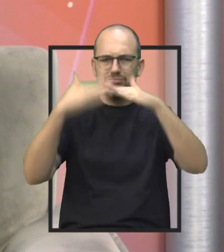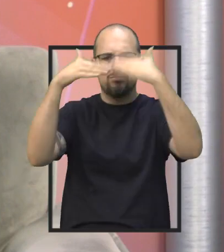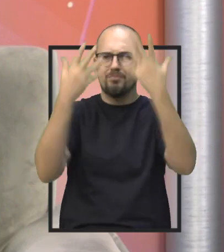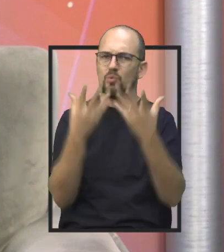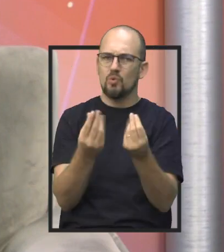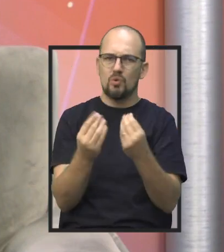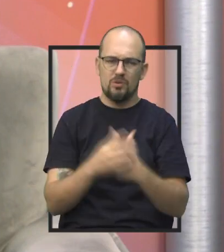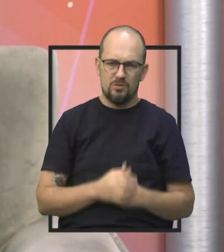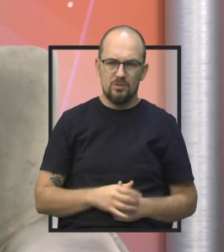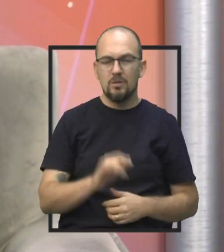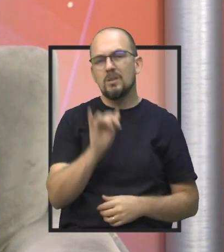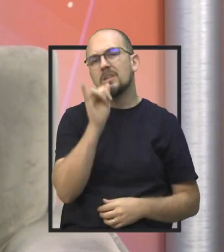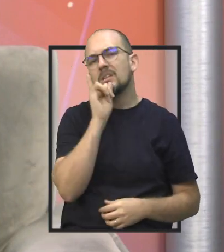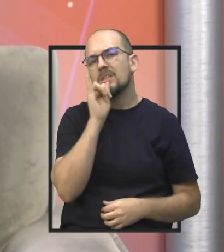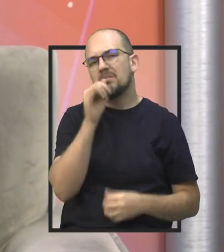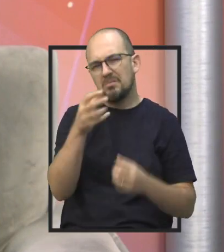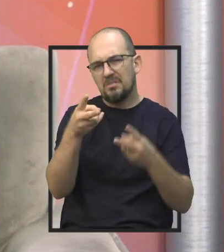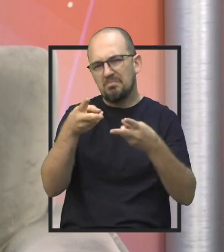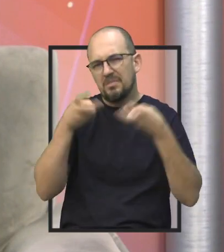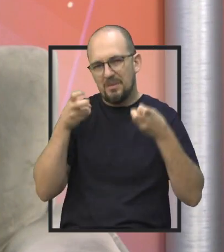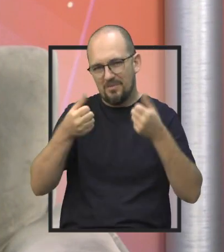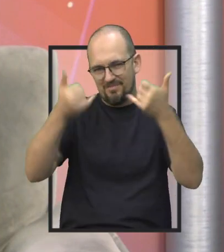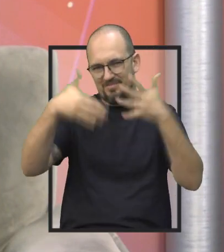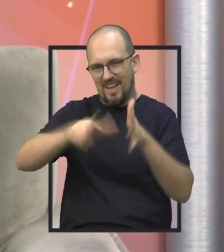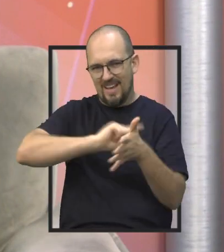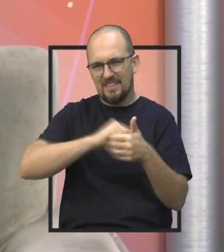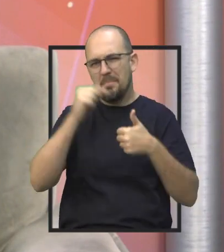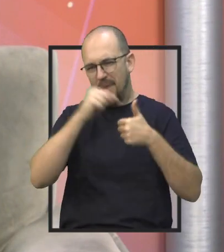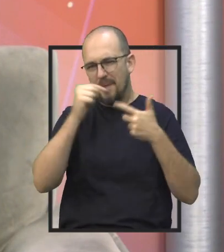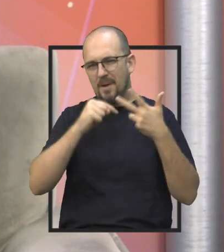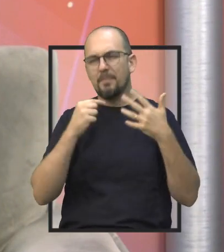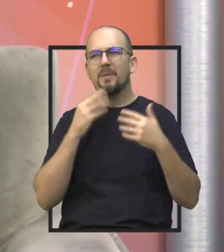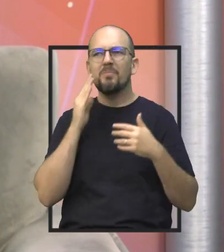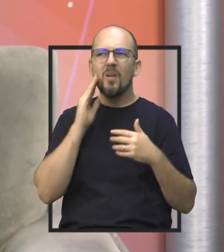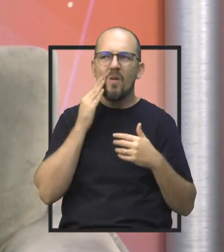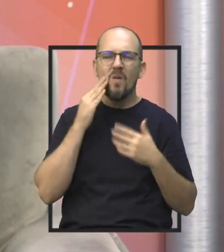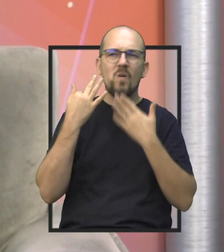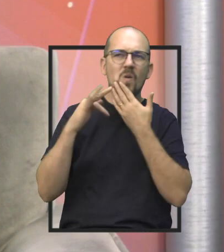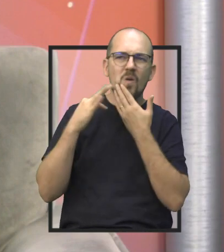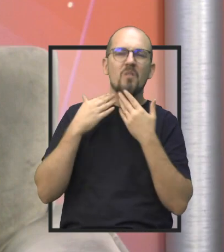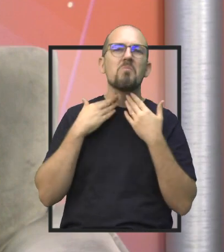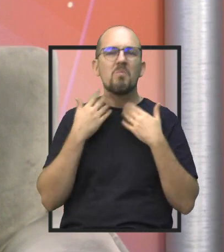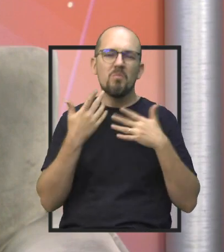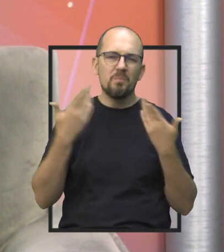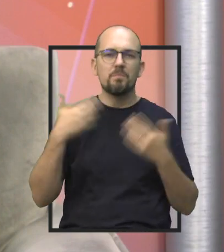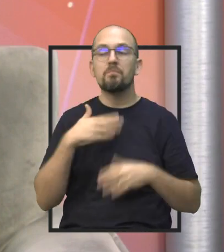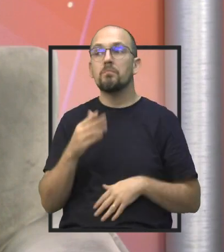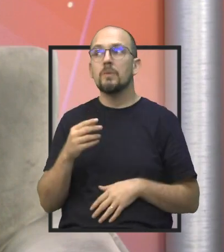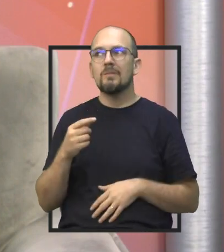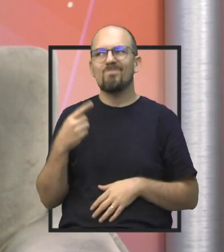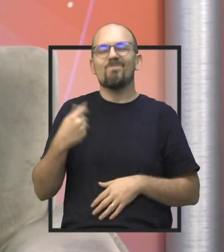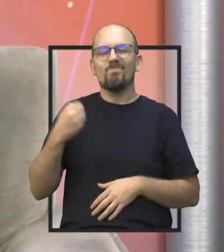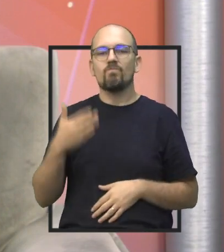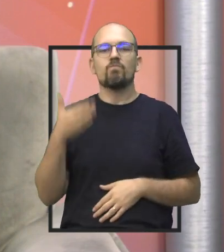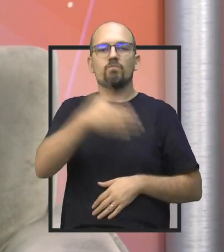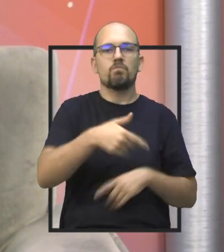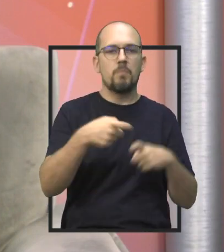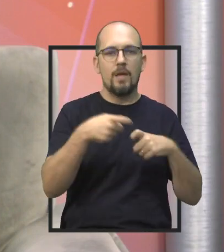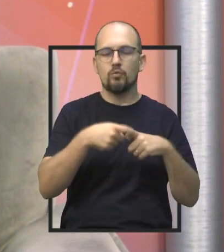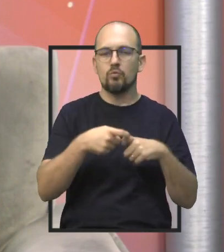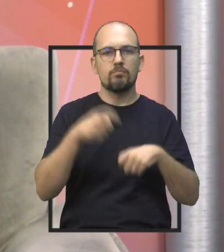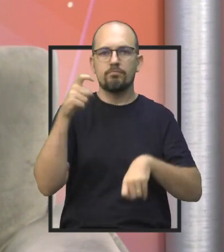você identificar um desses sinais que a gente conversou e logo procurar um atendimento e ser proposto